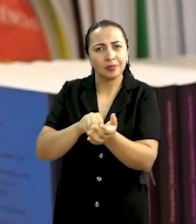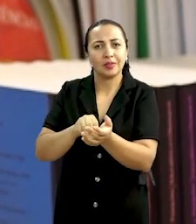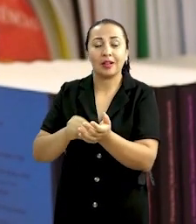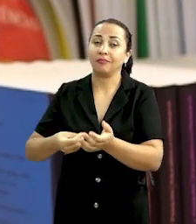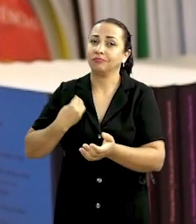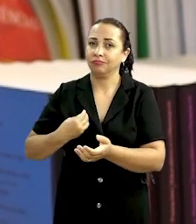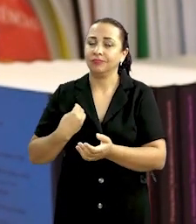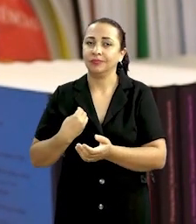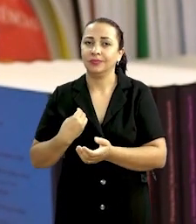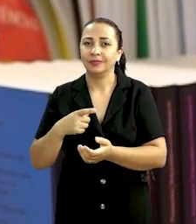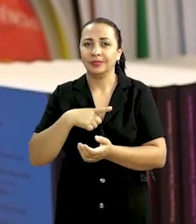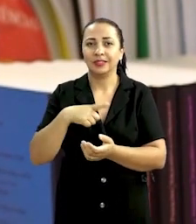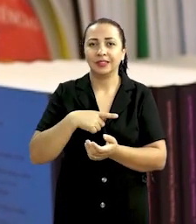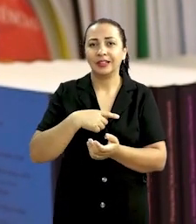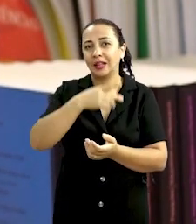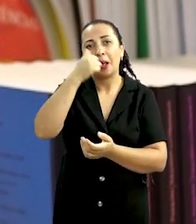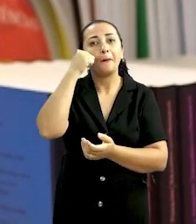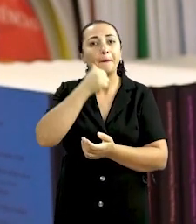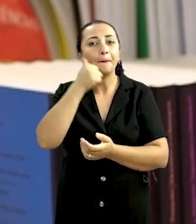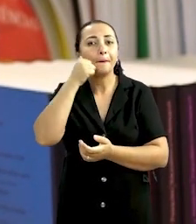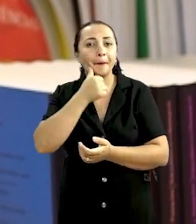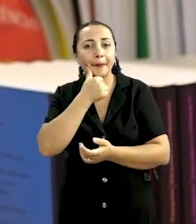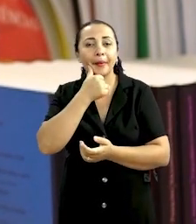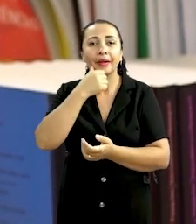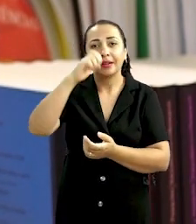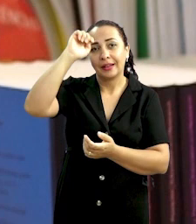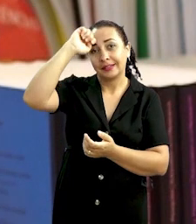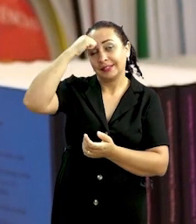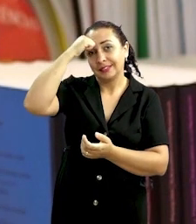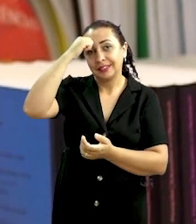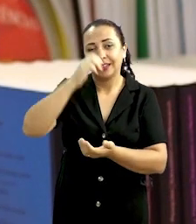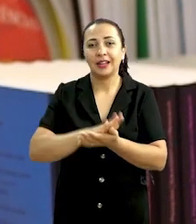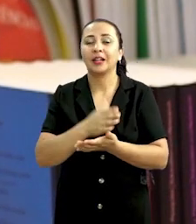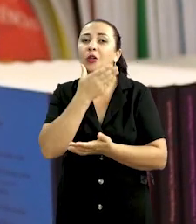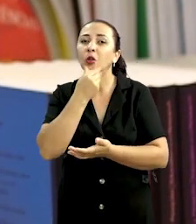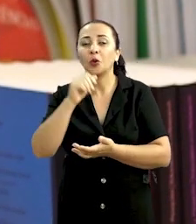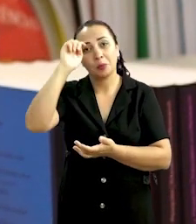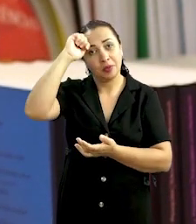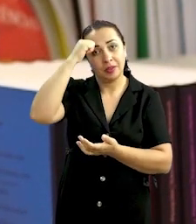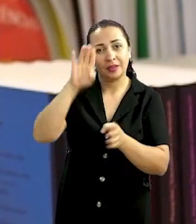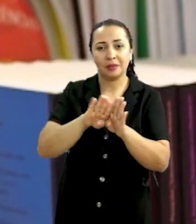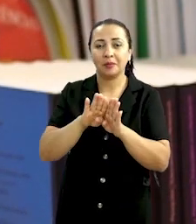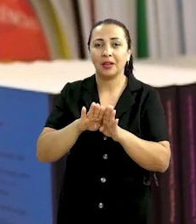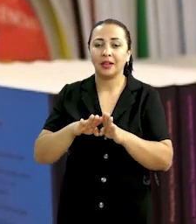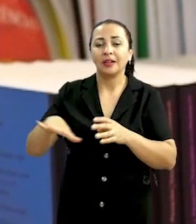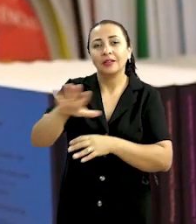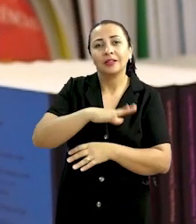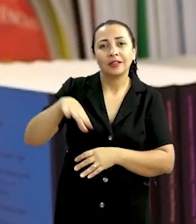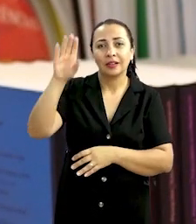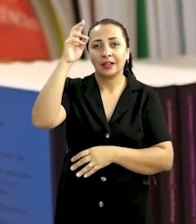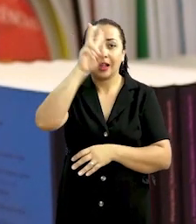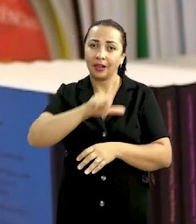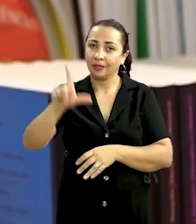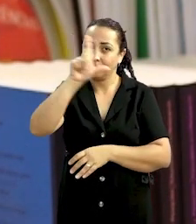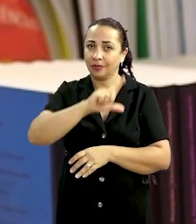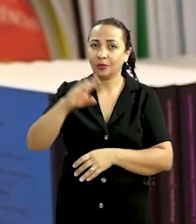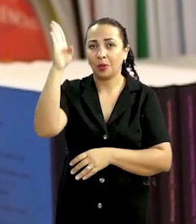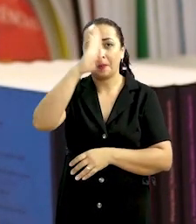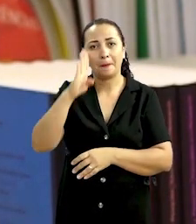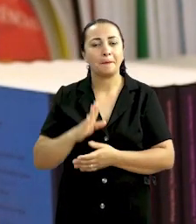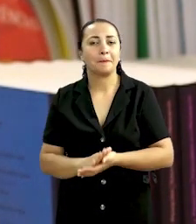presença das escritoras e dos escritores negros no cenário da literatura brasileira.